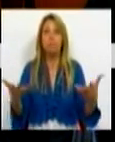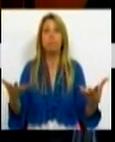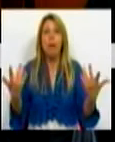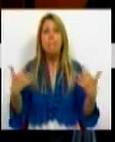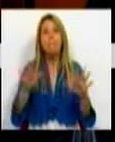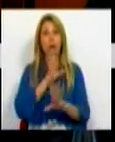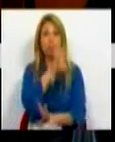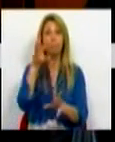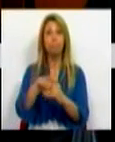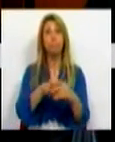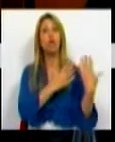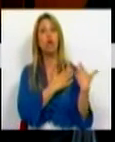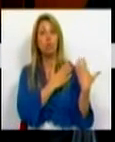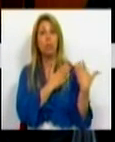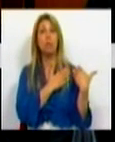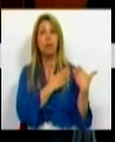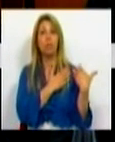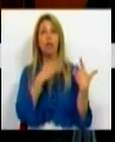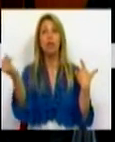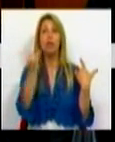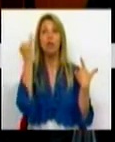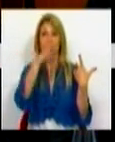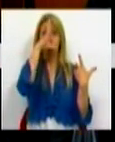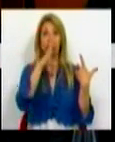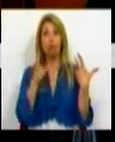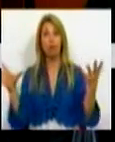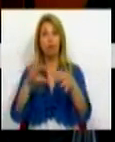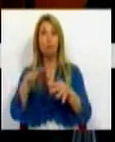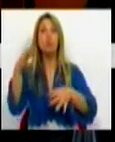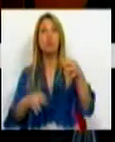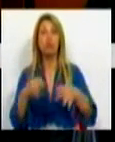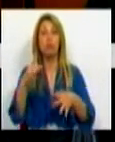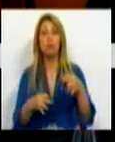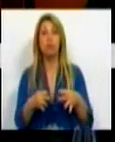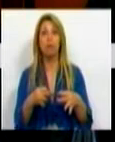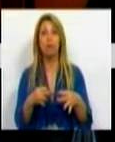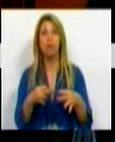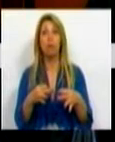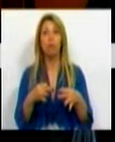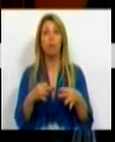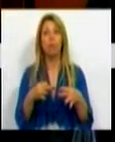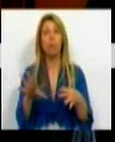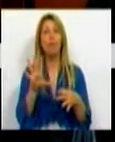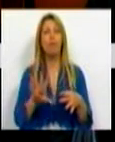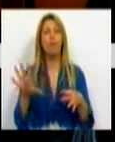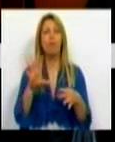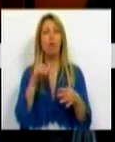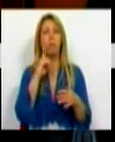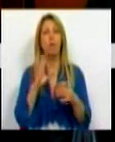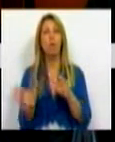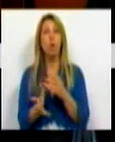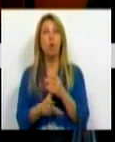envolvendo responsáveis de instituições estatais ligadas à justiça, num esquema de furto de